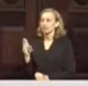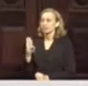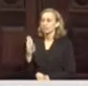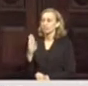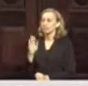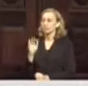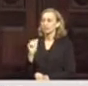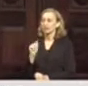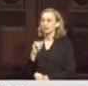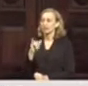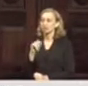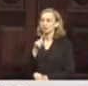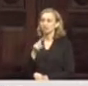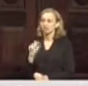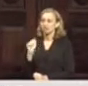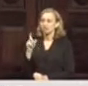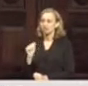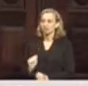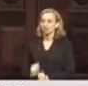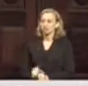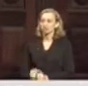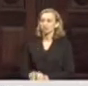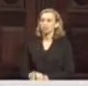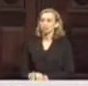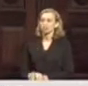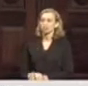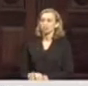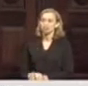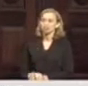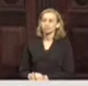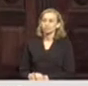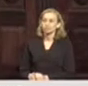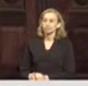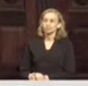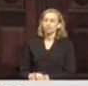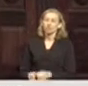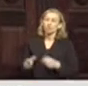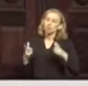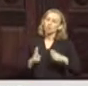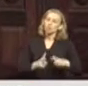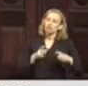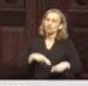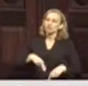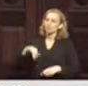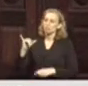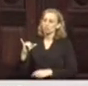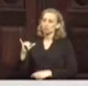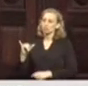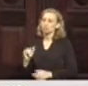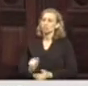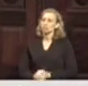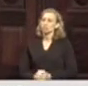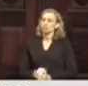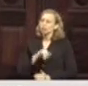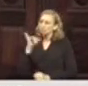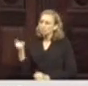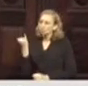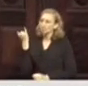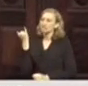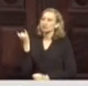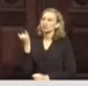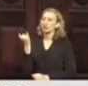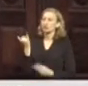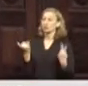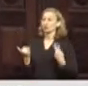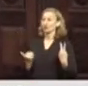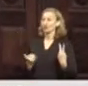num famoso comício de encerramento em Nova Iguaçu, para aproveitar o potencial dos